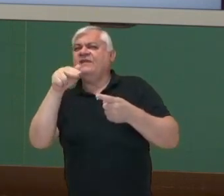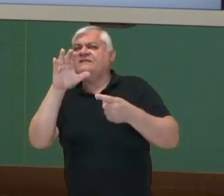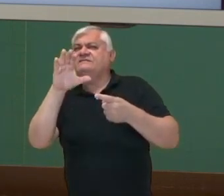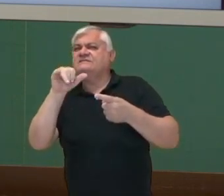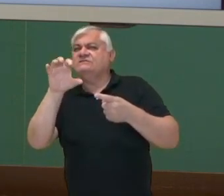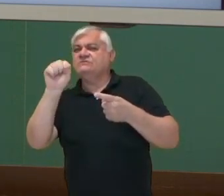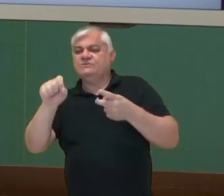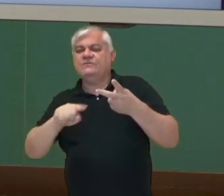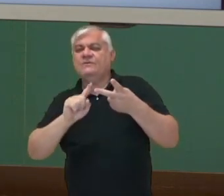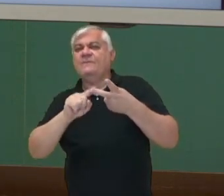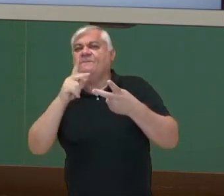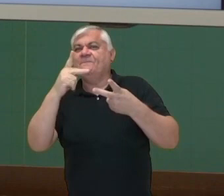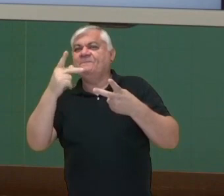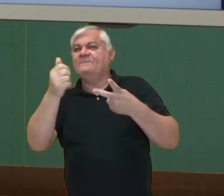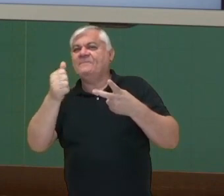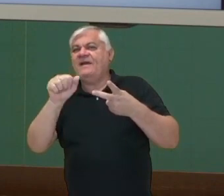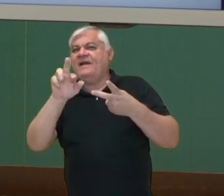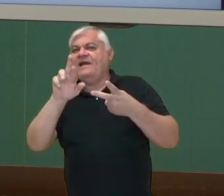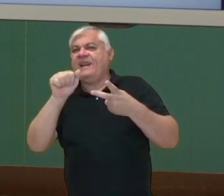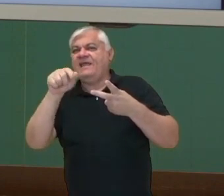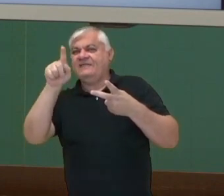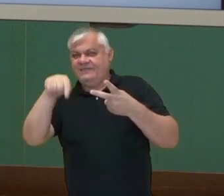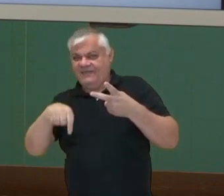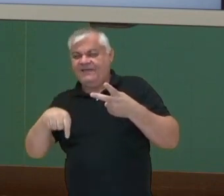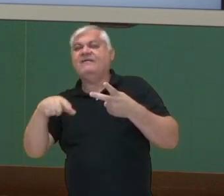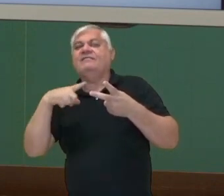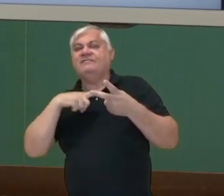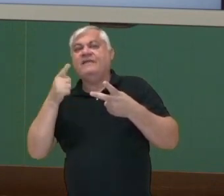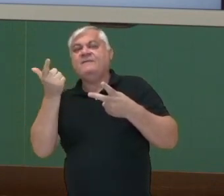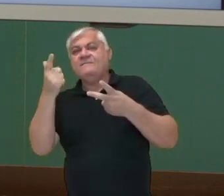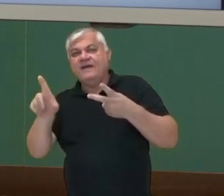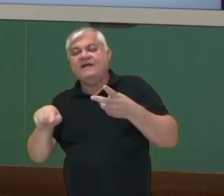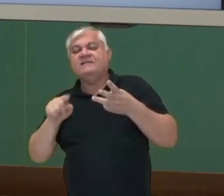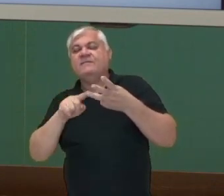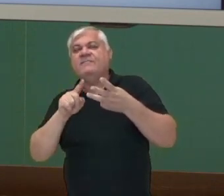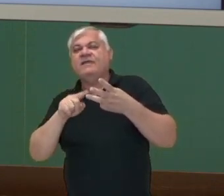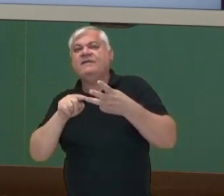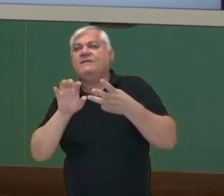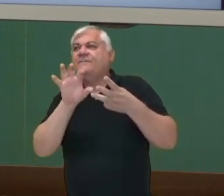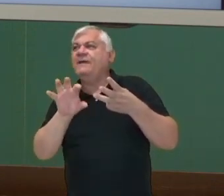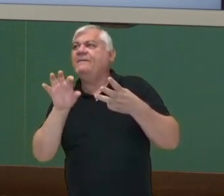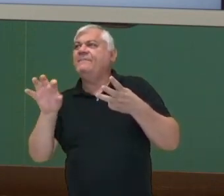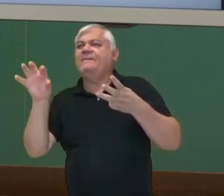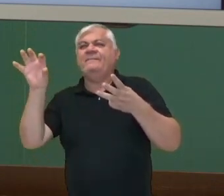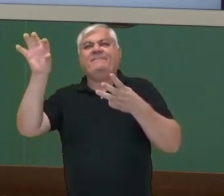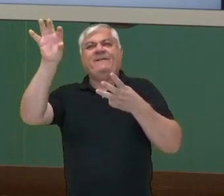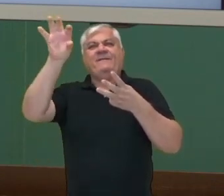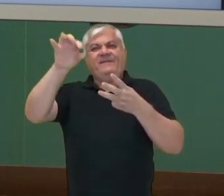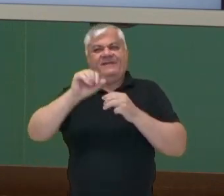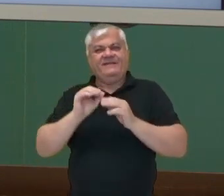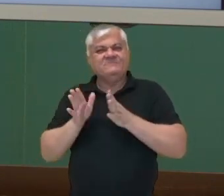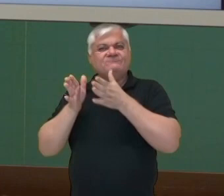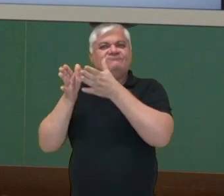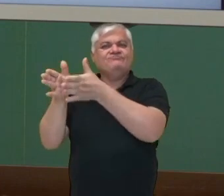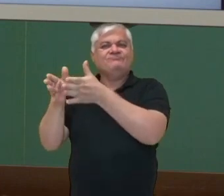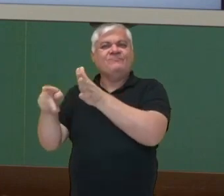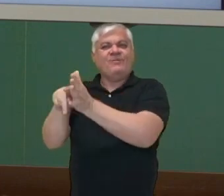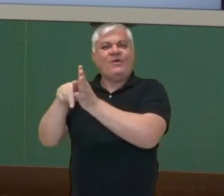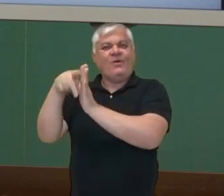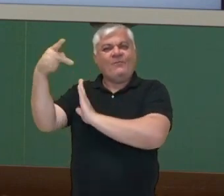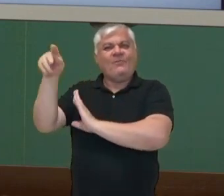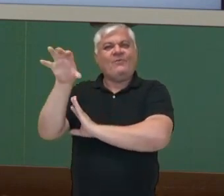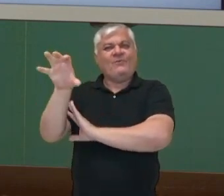nós temos também bacias de grande relevância regional, específicas ali da